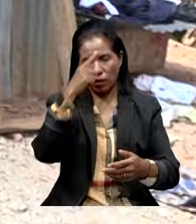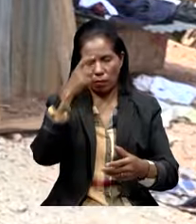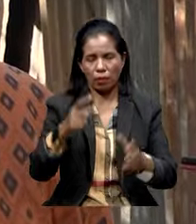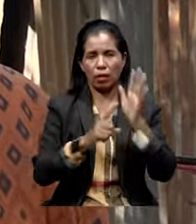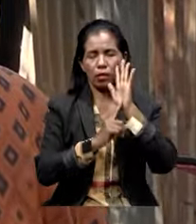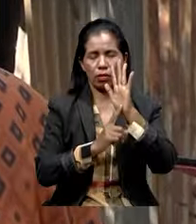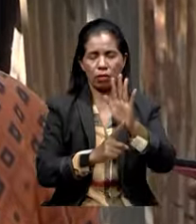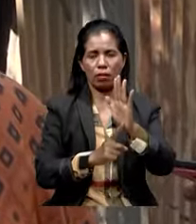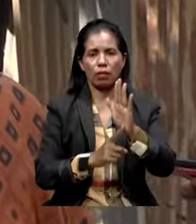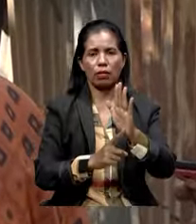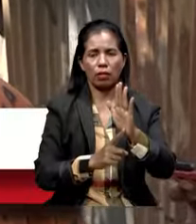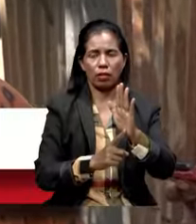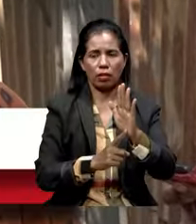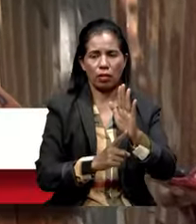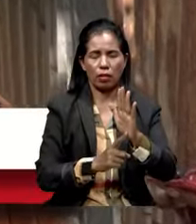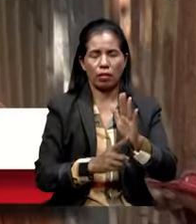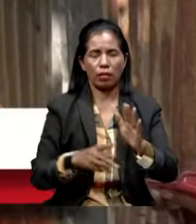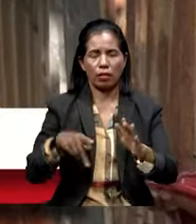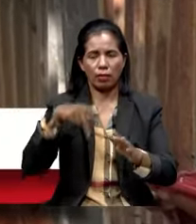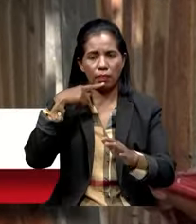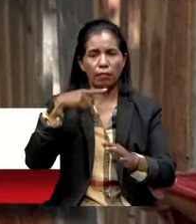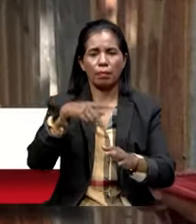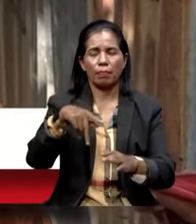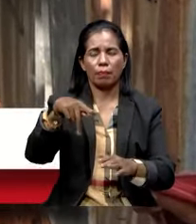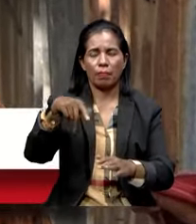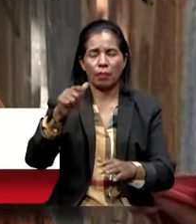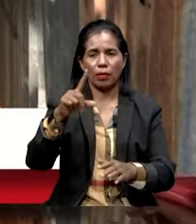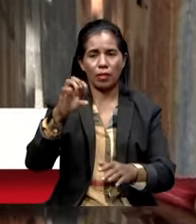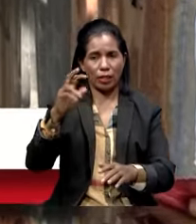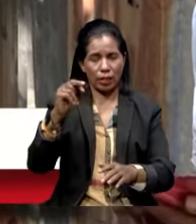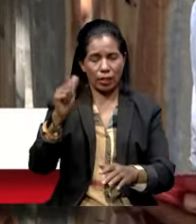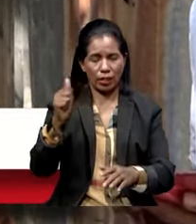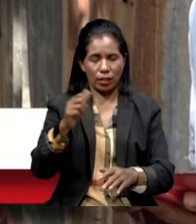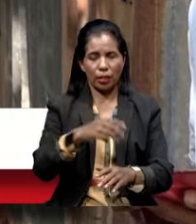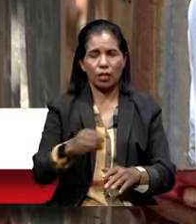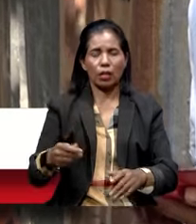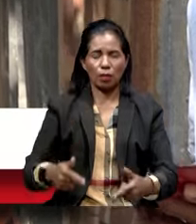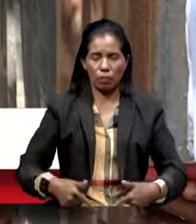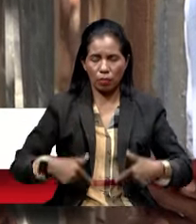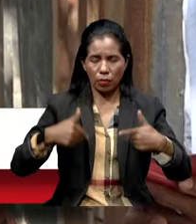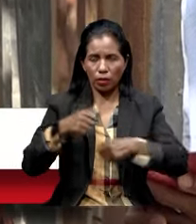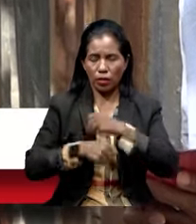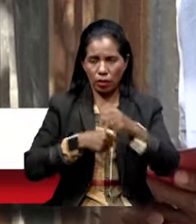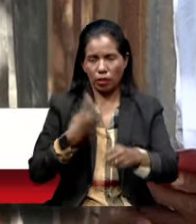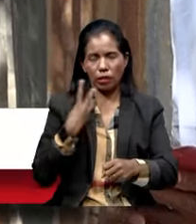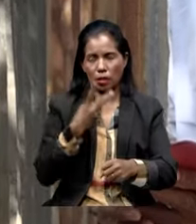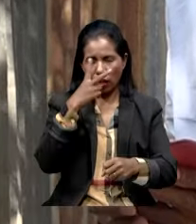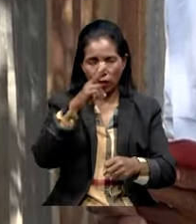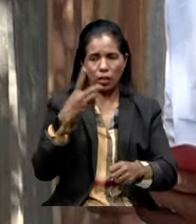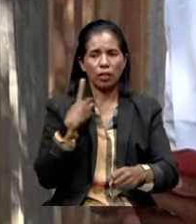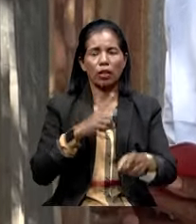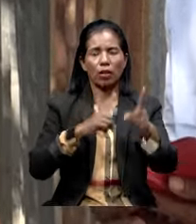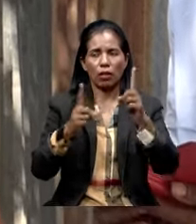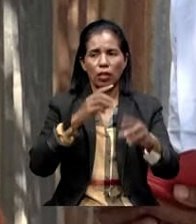na manapalina de condição. Então, e a momento não vai estar com a companhia, e te acolher que era